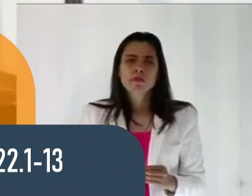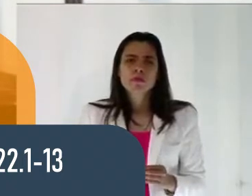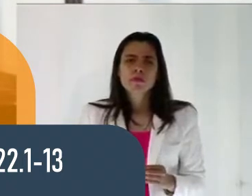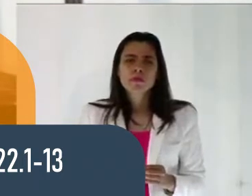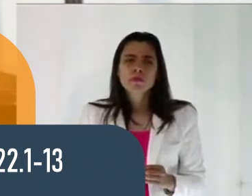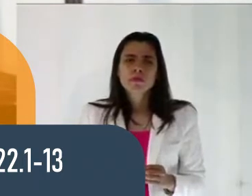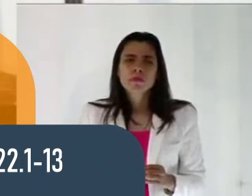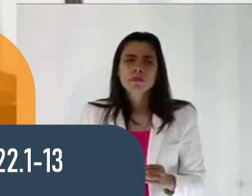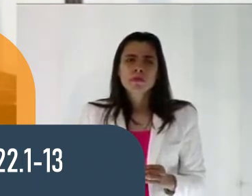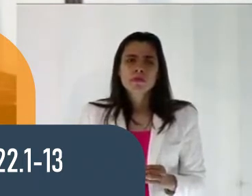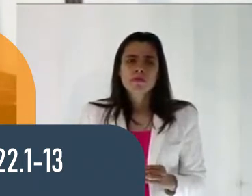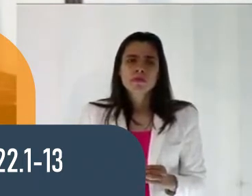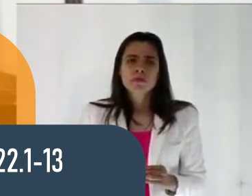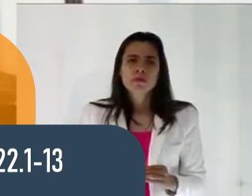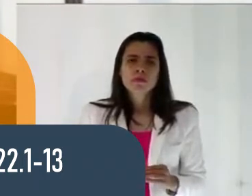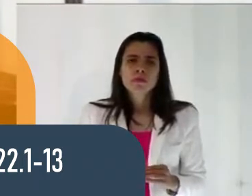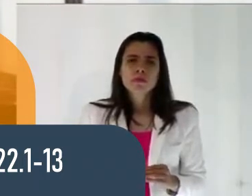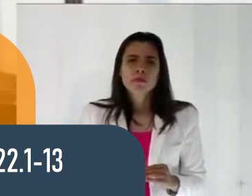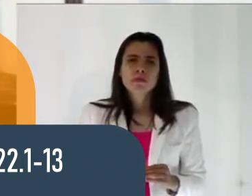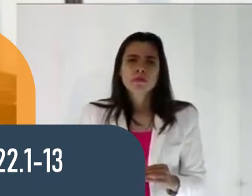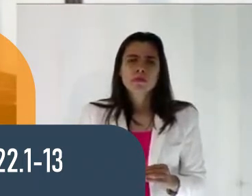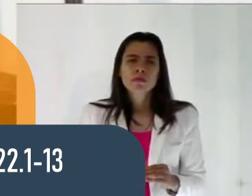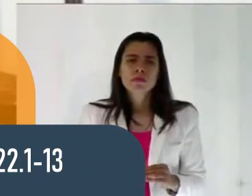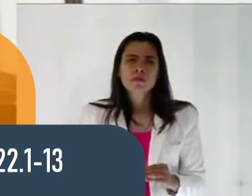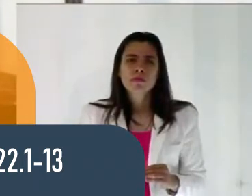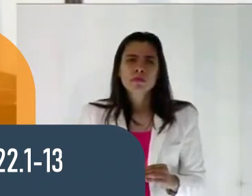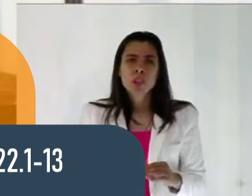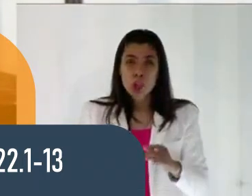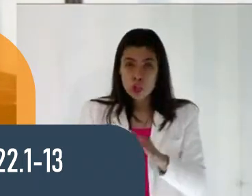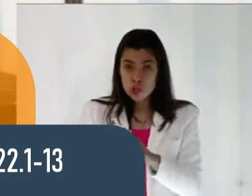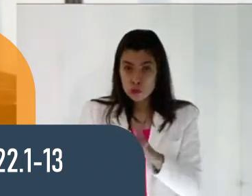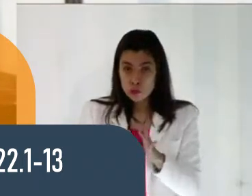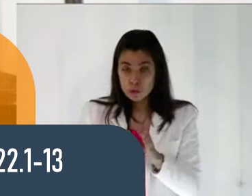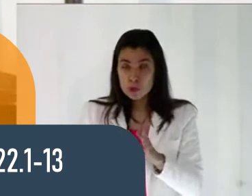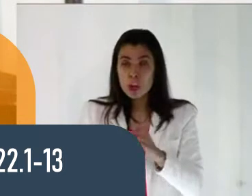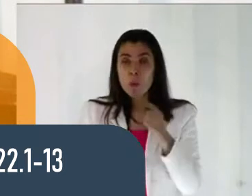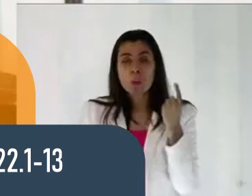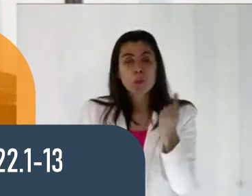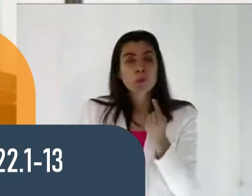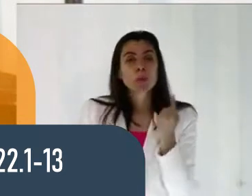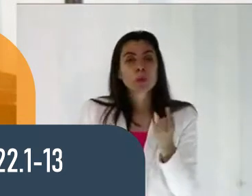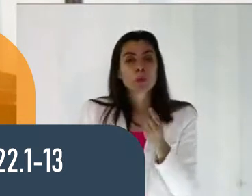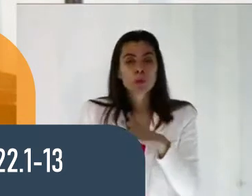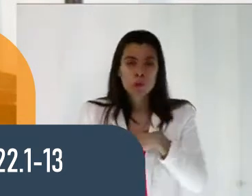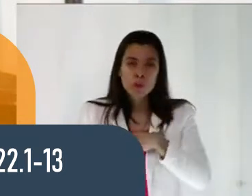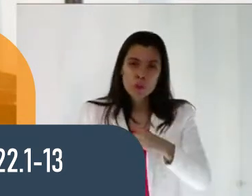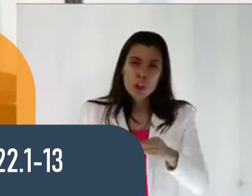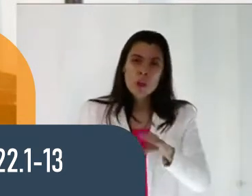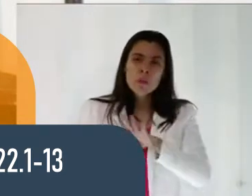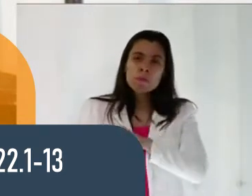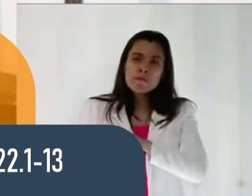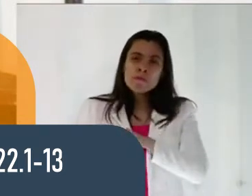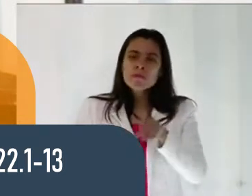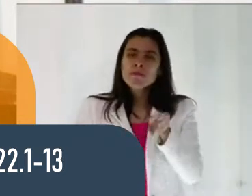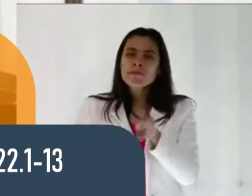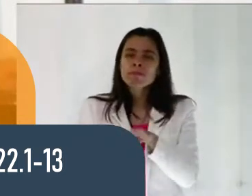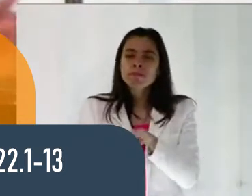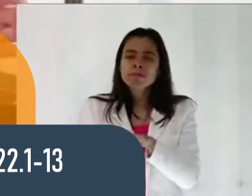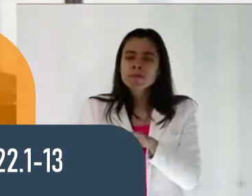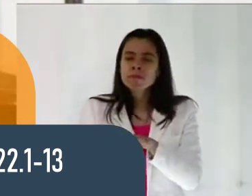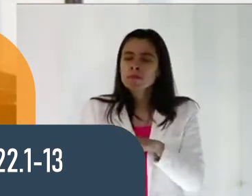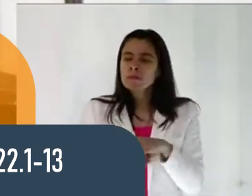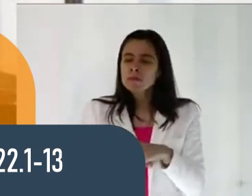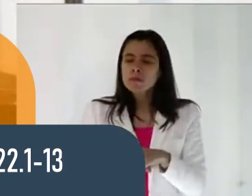lugar. O texto diz que então ele deve caminhar e oferecer um holocausto. Outra coisa que me chama a atenção, e